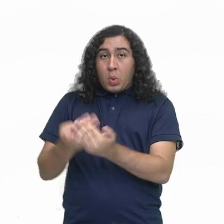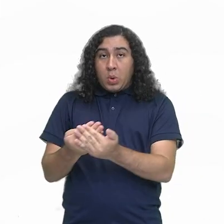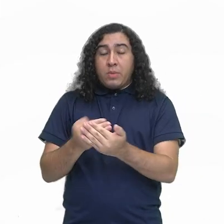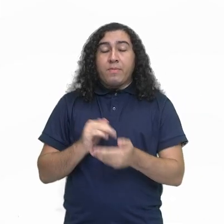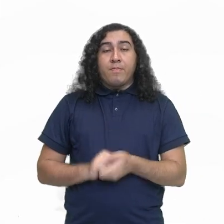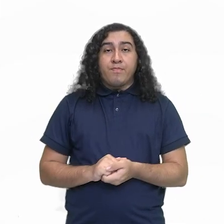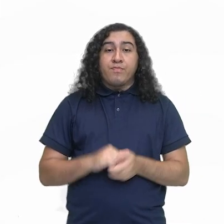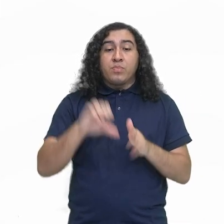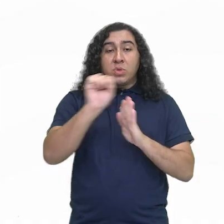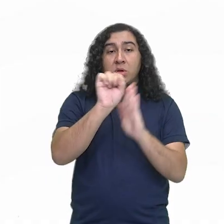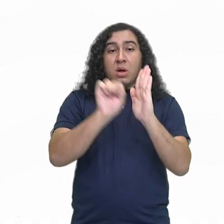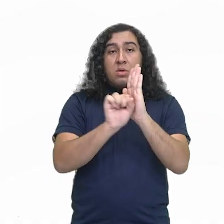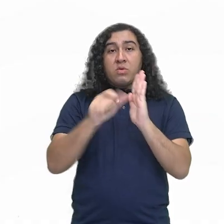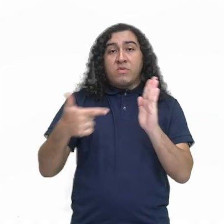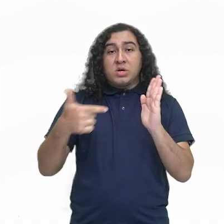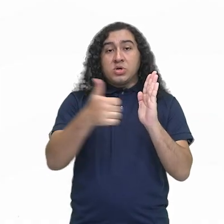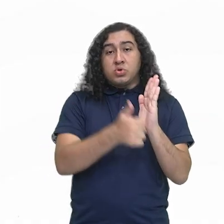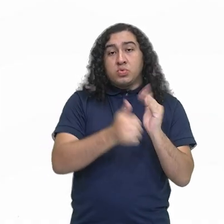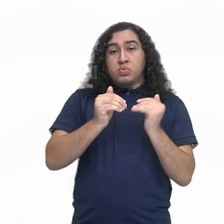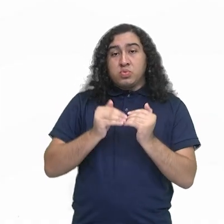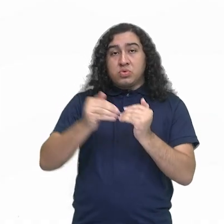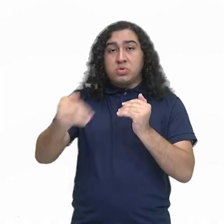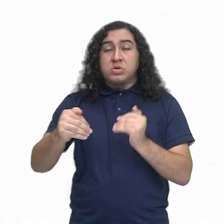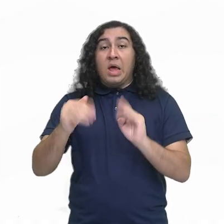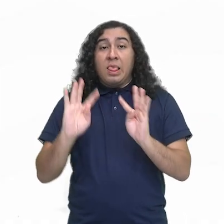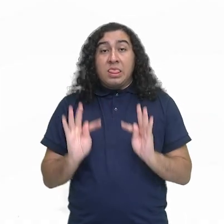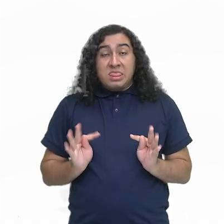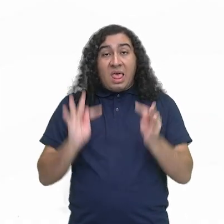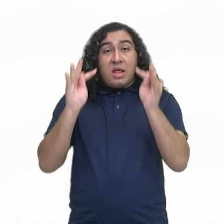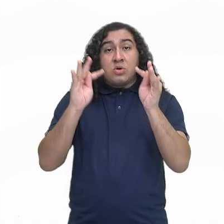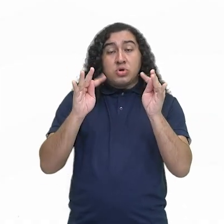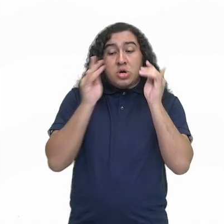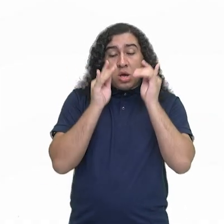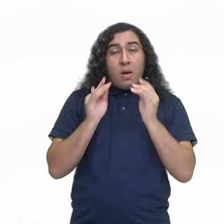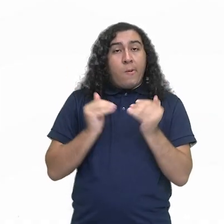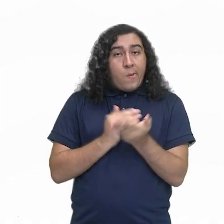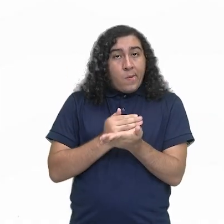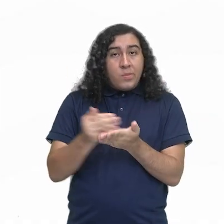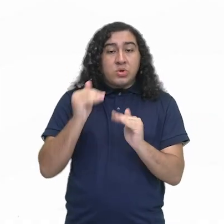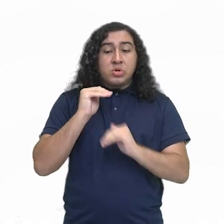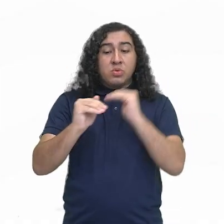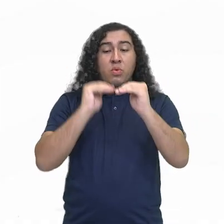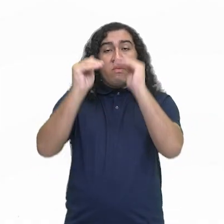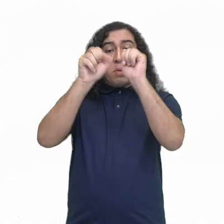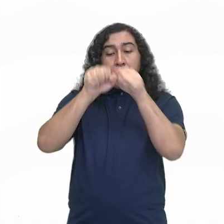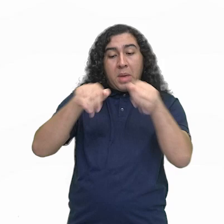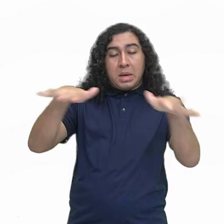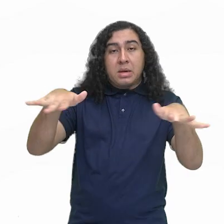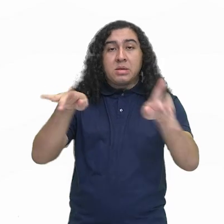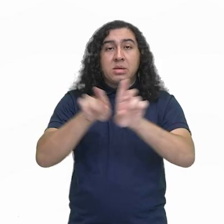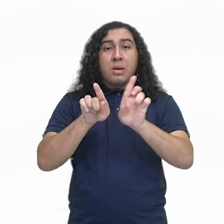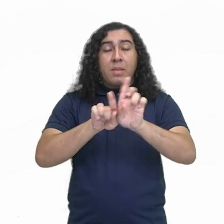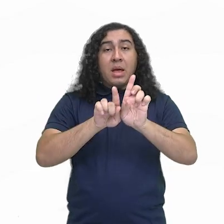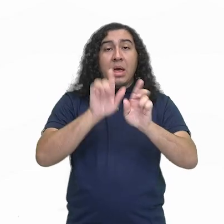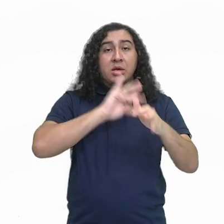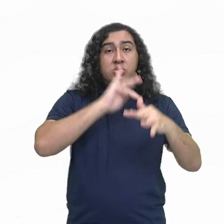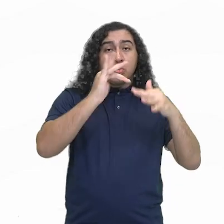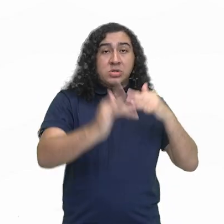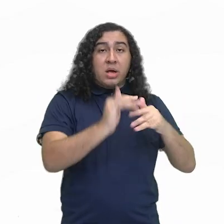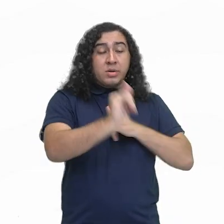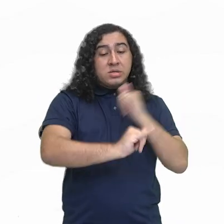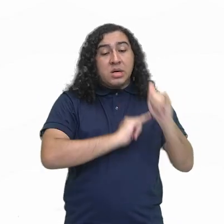século XXI, a difusão das tecnologias da informação e a expansão das redes sociais